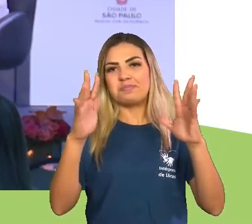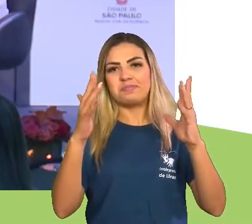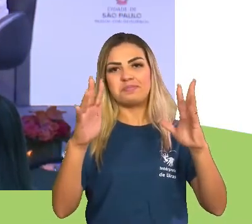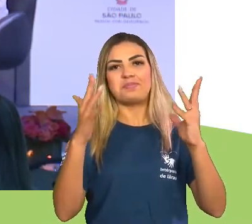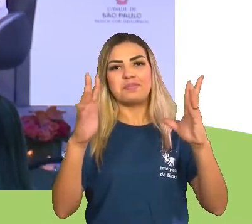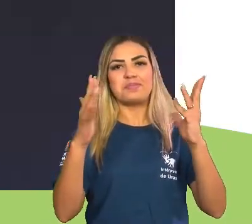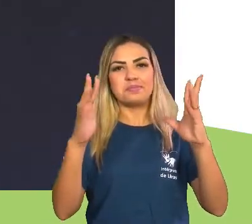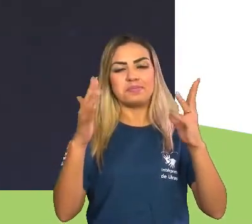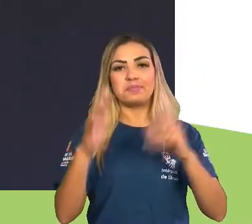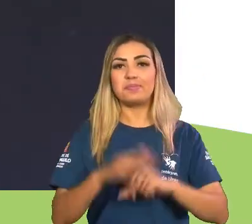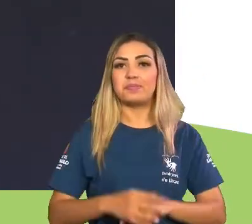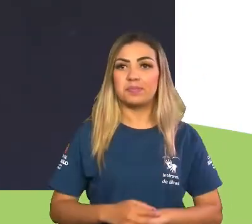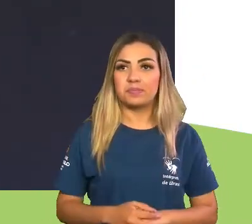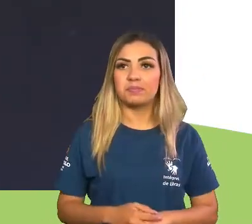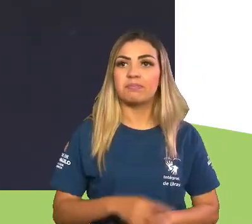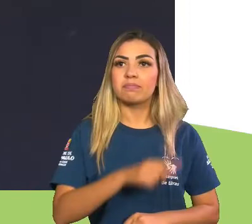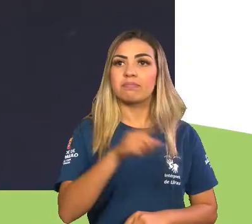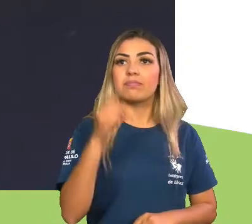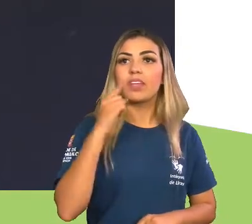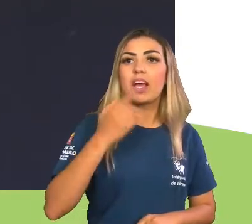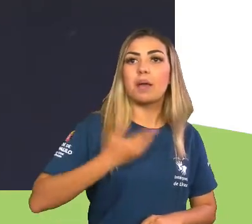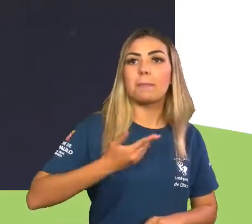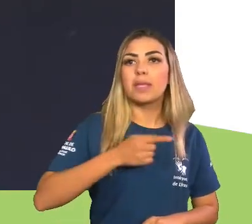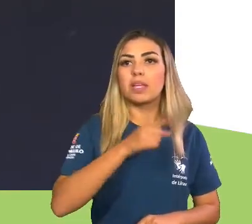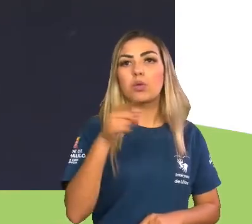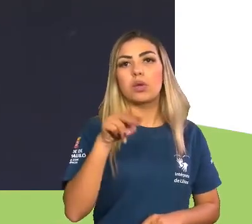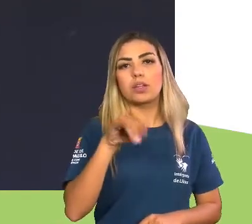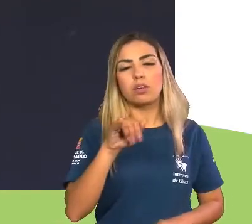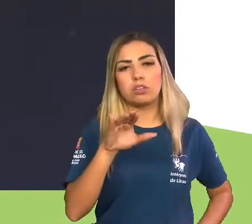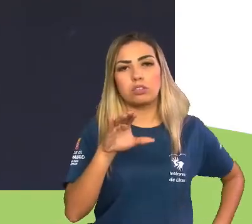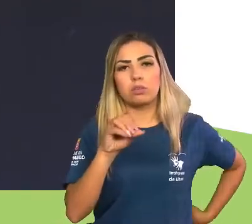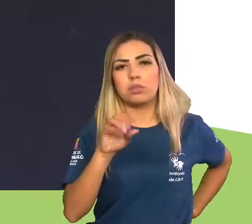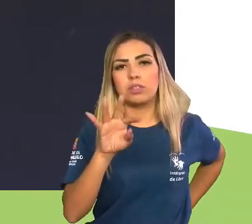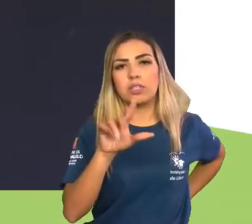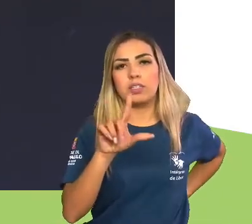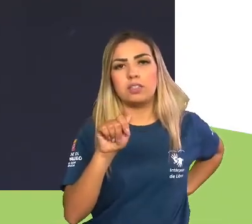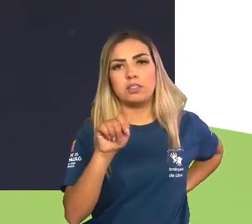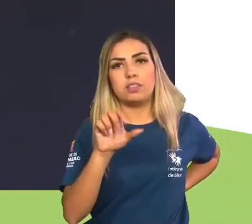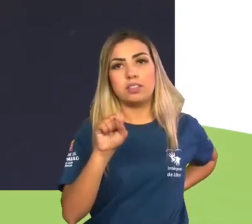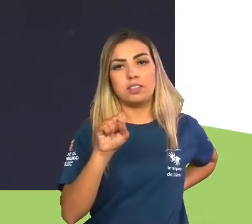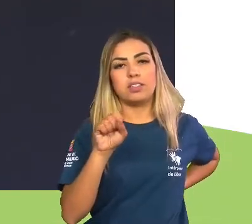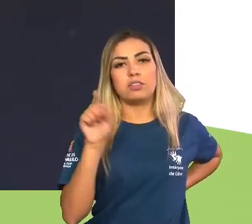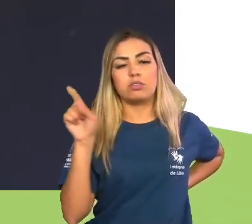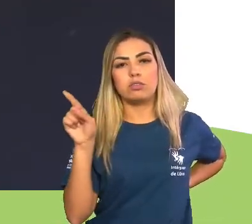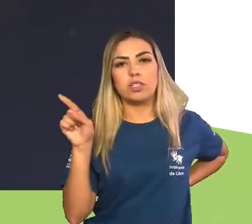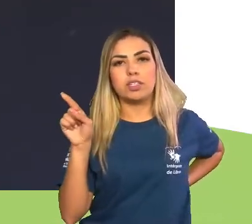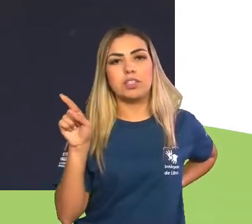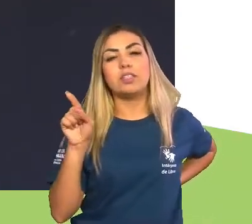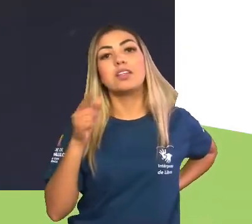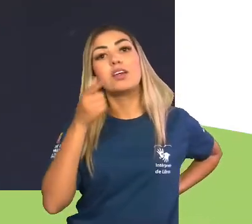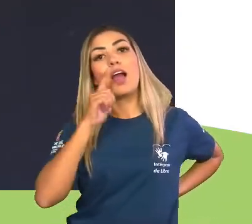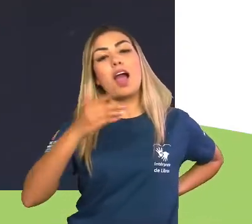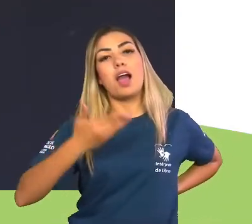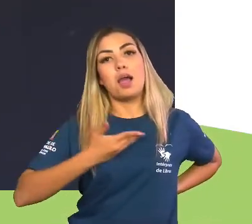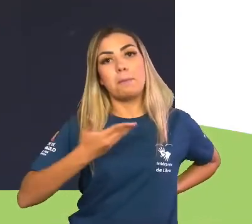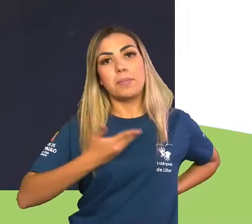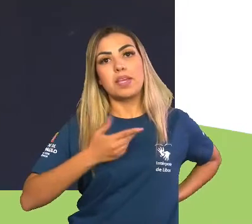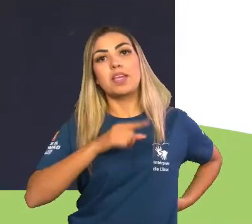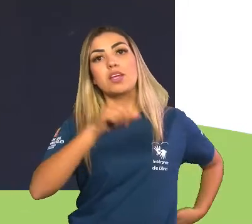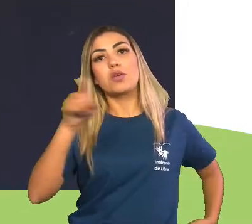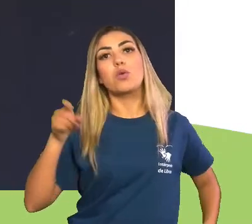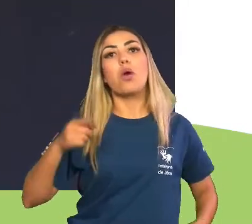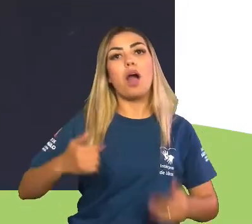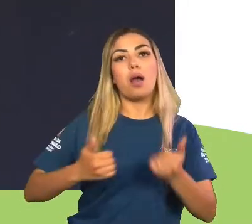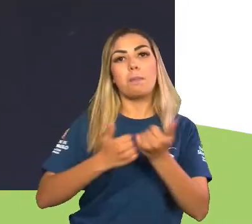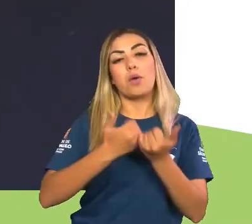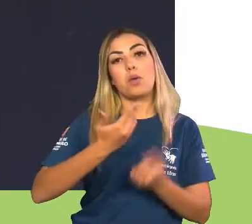Você falou que você tem muitos amigos. Eu acredito que o Nicolas, que está aqui, seja um grande exemplo disso, né? Ganhou um vídeo seu já. É um grande amigo seu